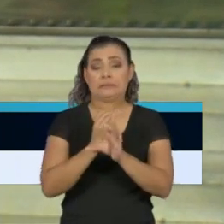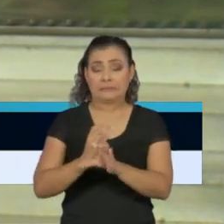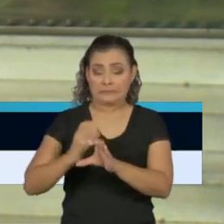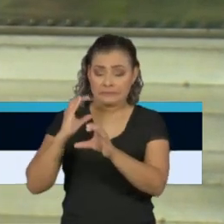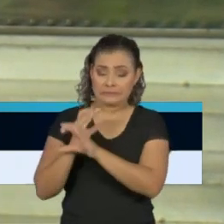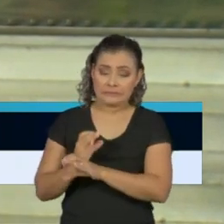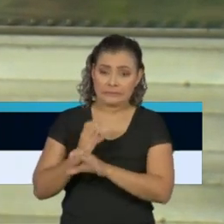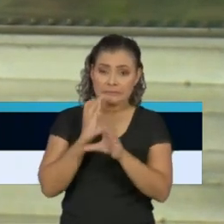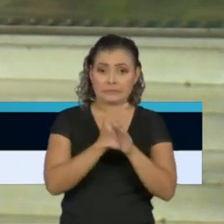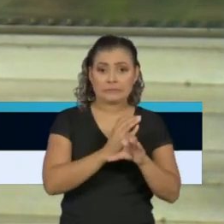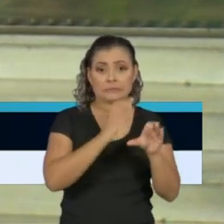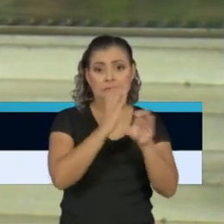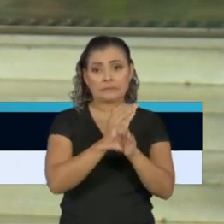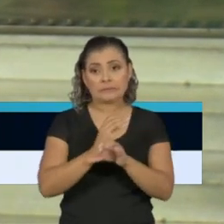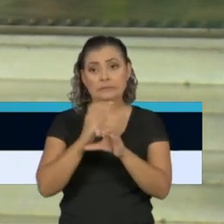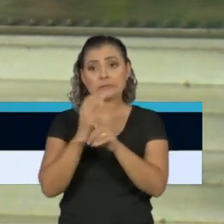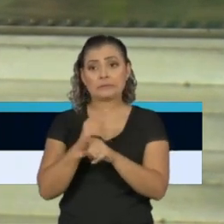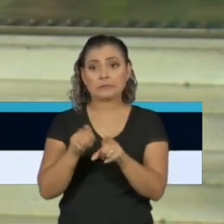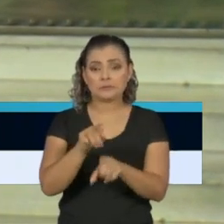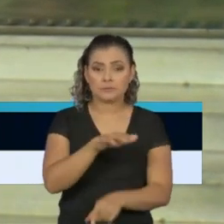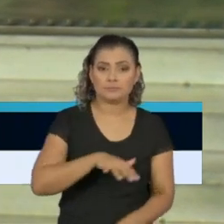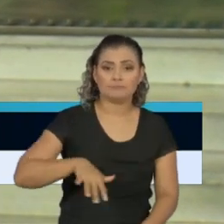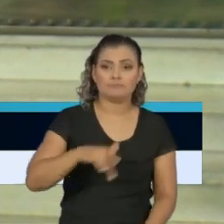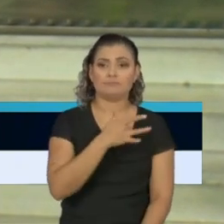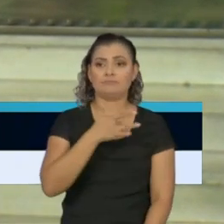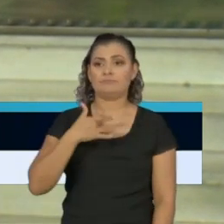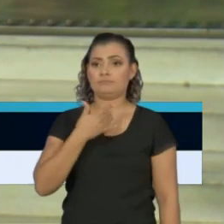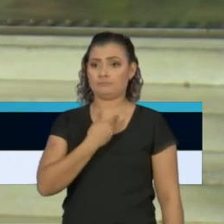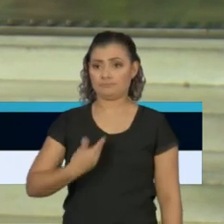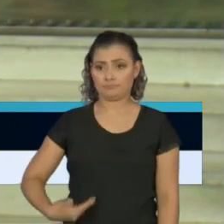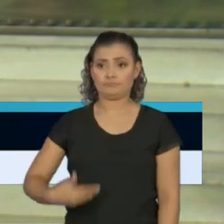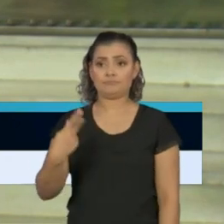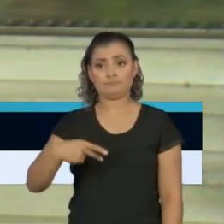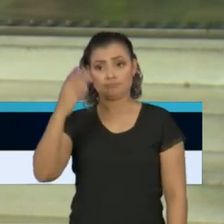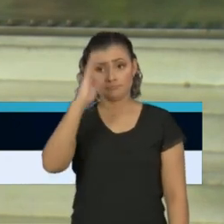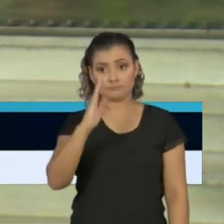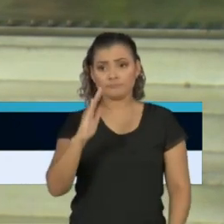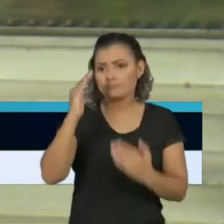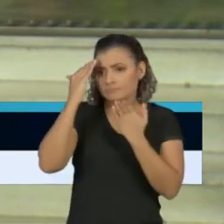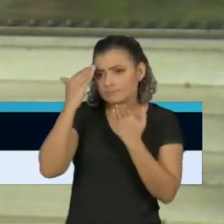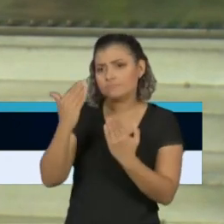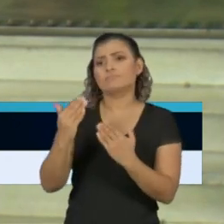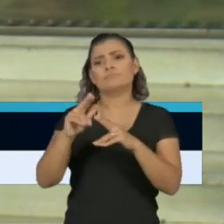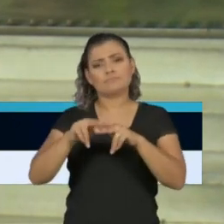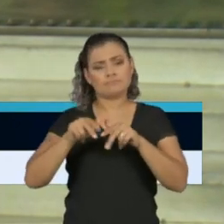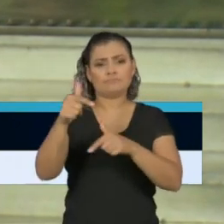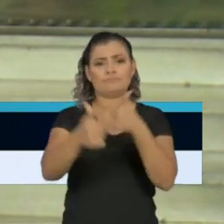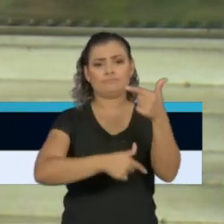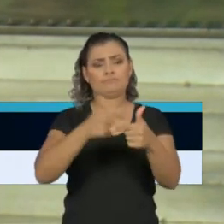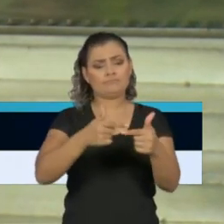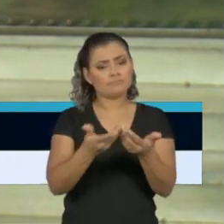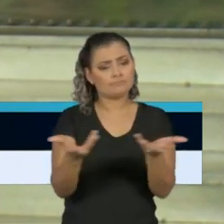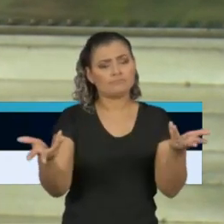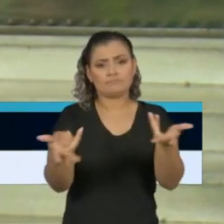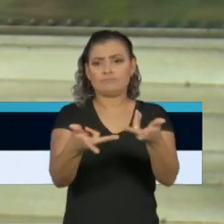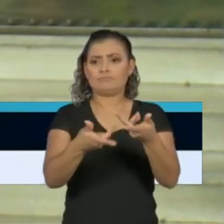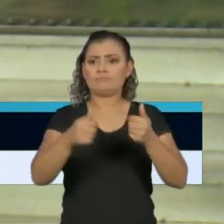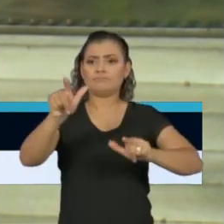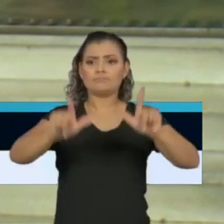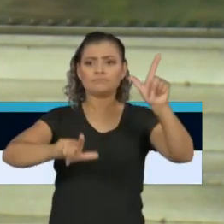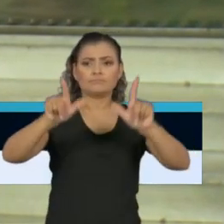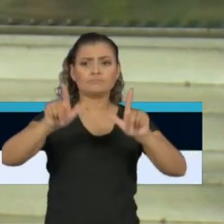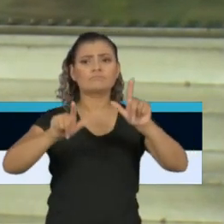à opinião pública e à saúde pública no Brasil. Graças ao trabalho da imprensa, de veículos